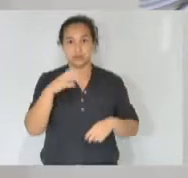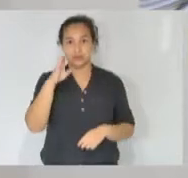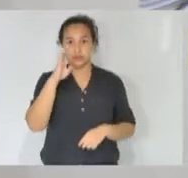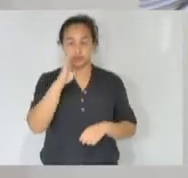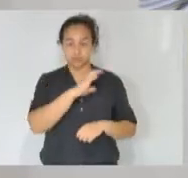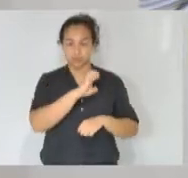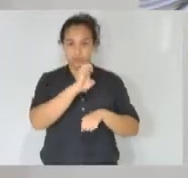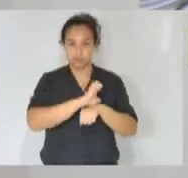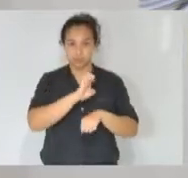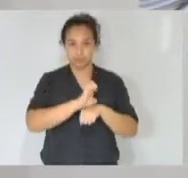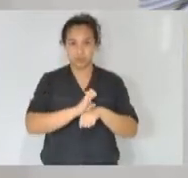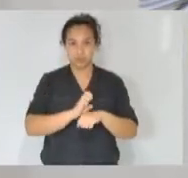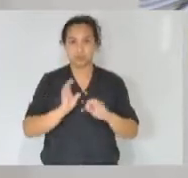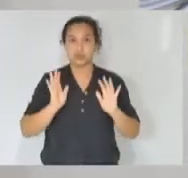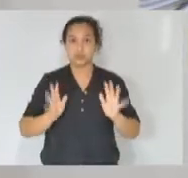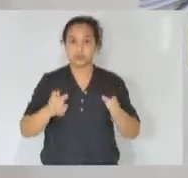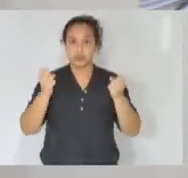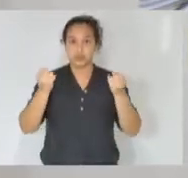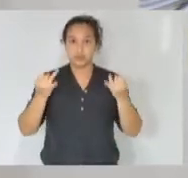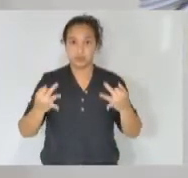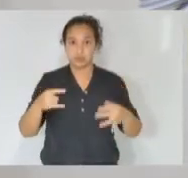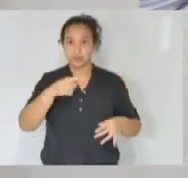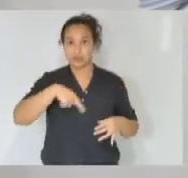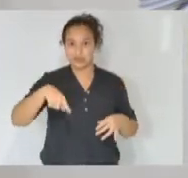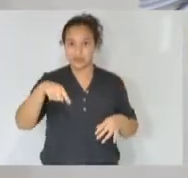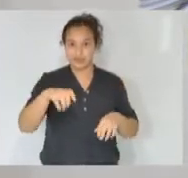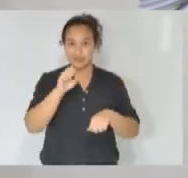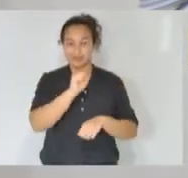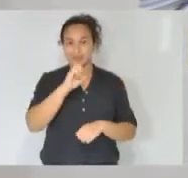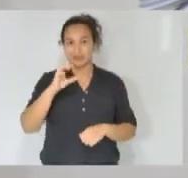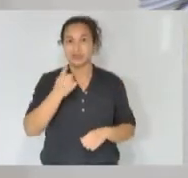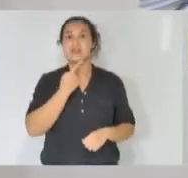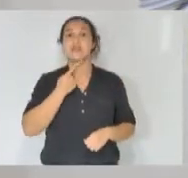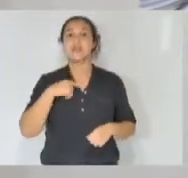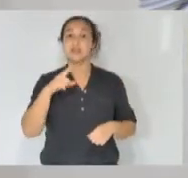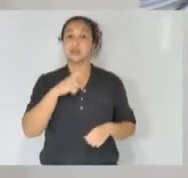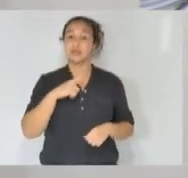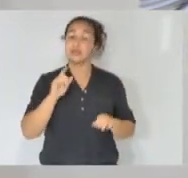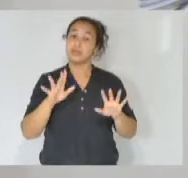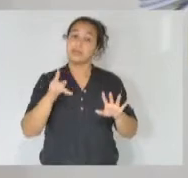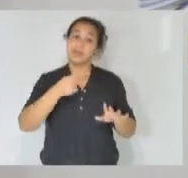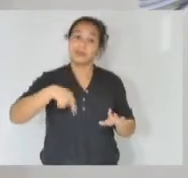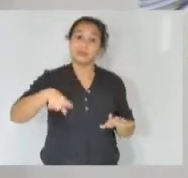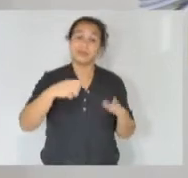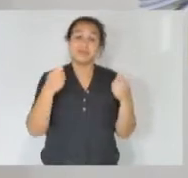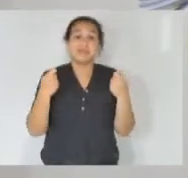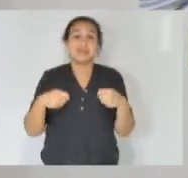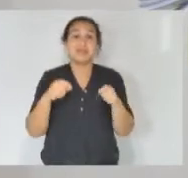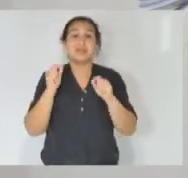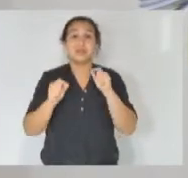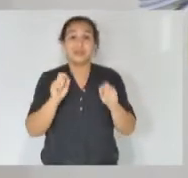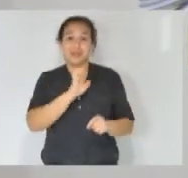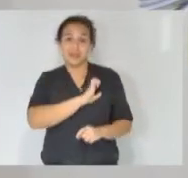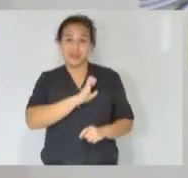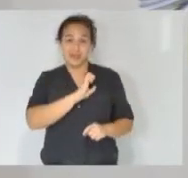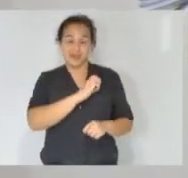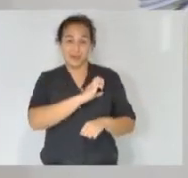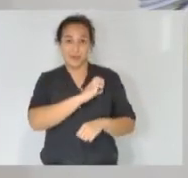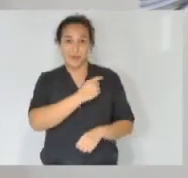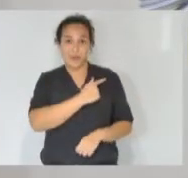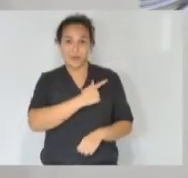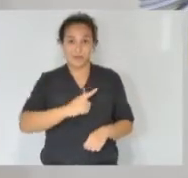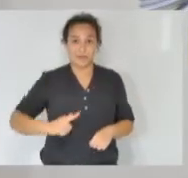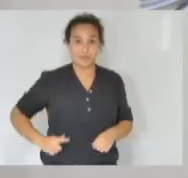já manifestou que esse é o desejo de Santa Catarina, mas nós temos que fazer com que o governo, tenho